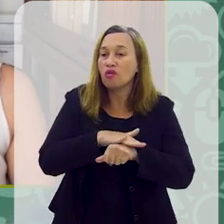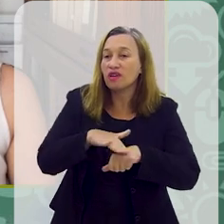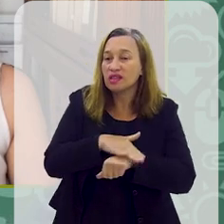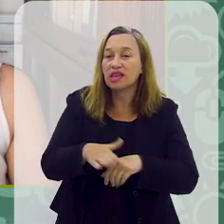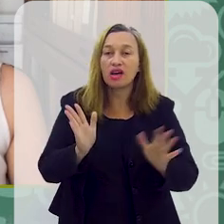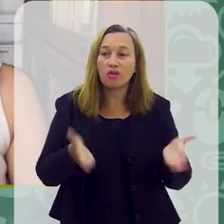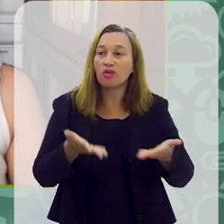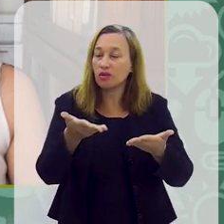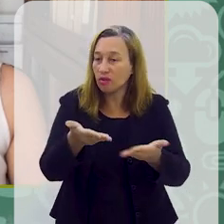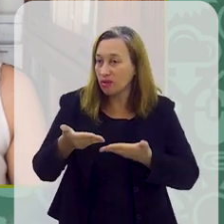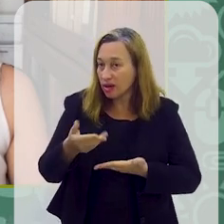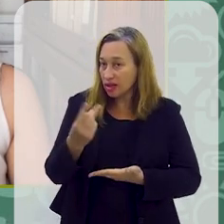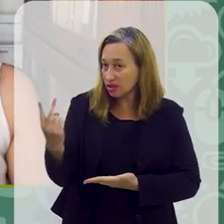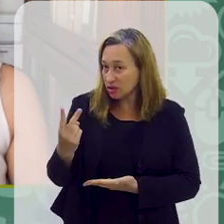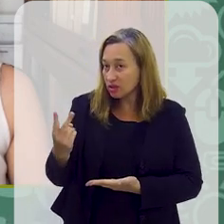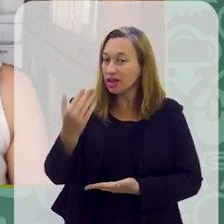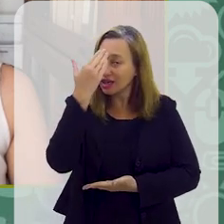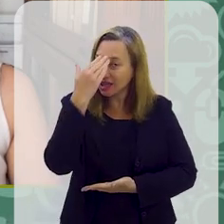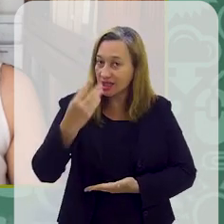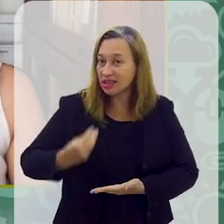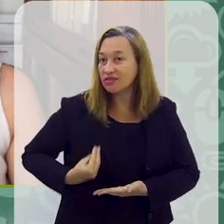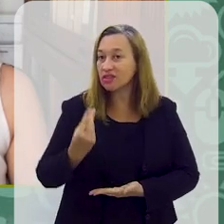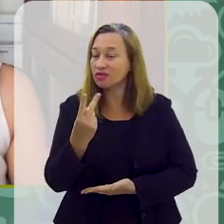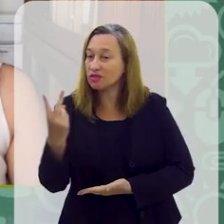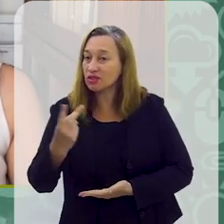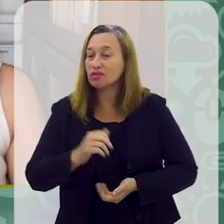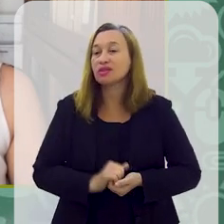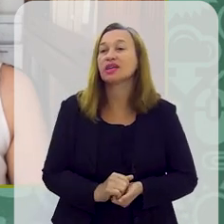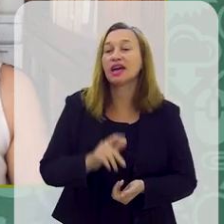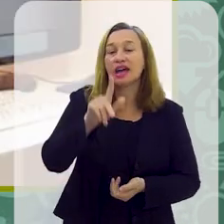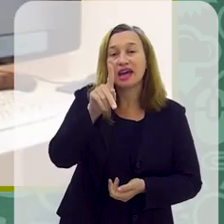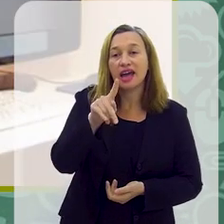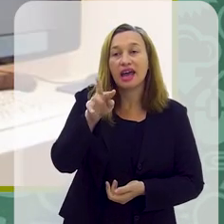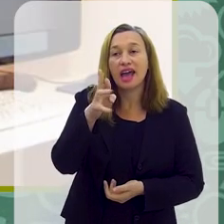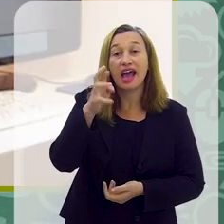elas agora, agradeço mais uma vez a presença de vocês. Karen,